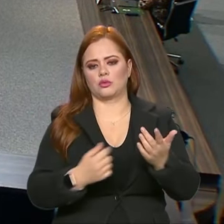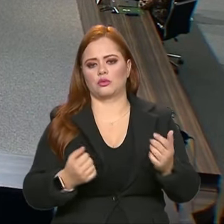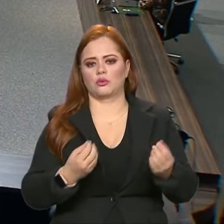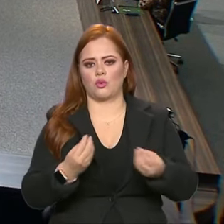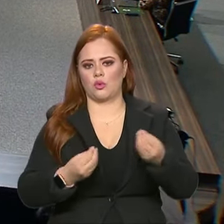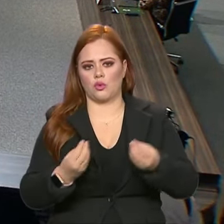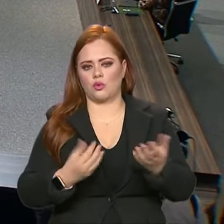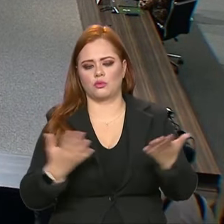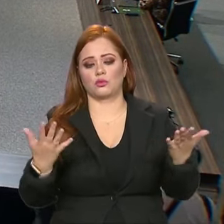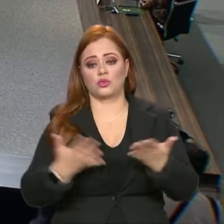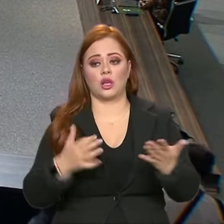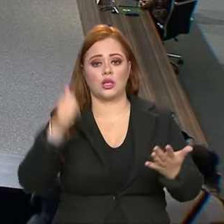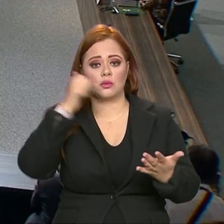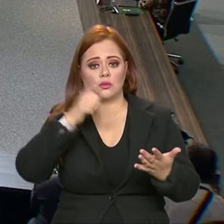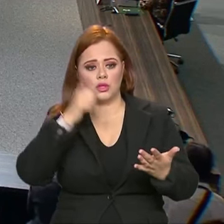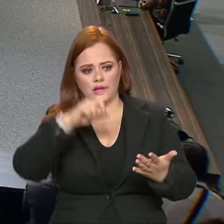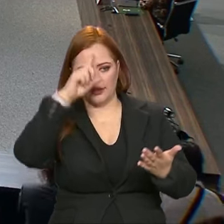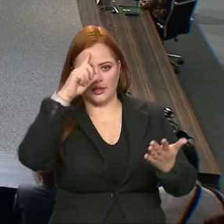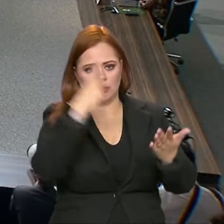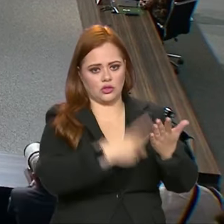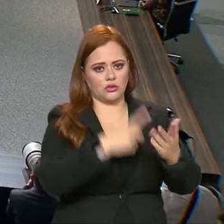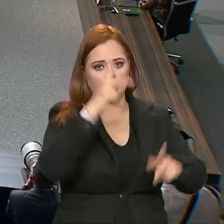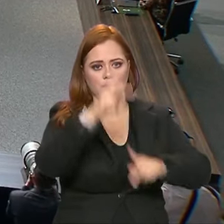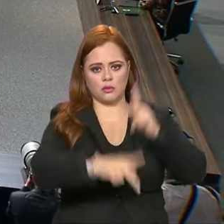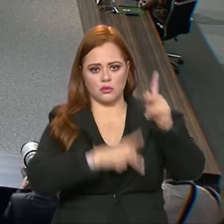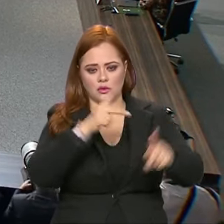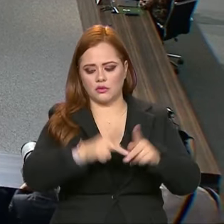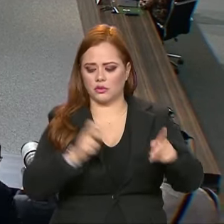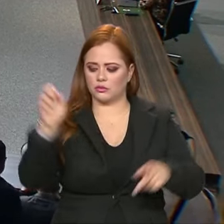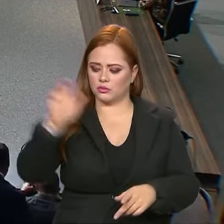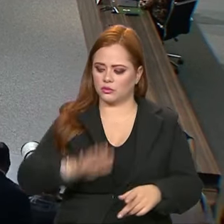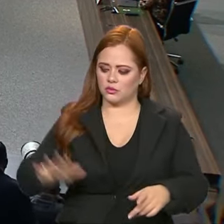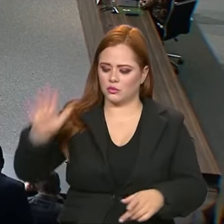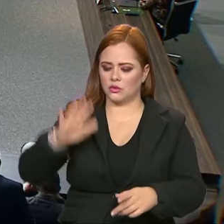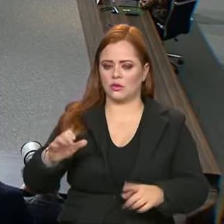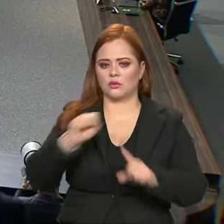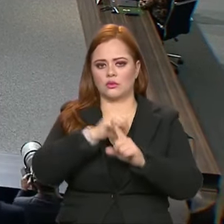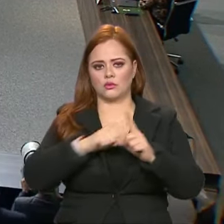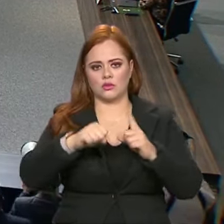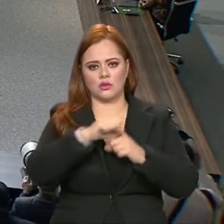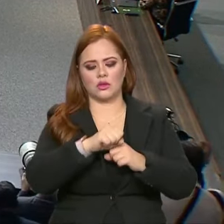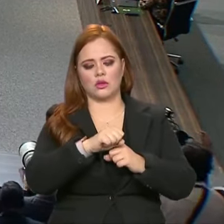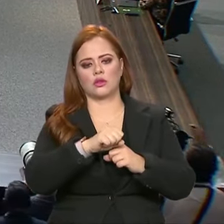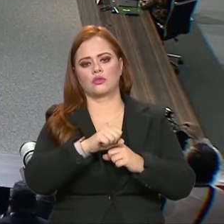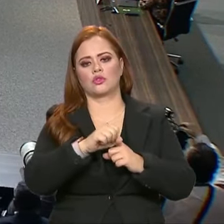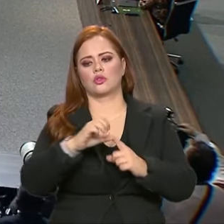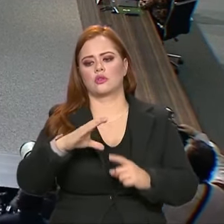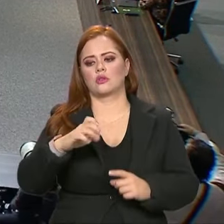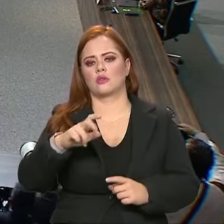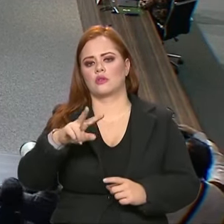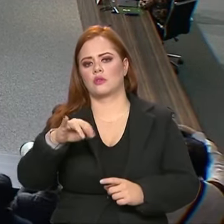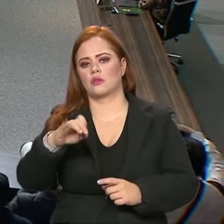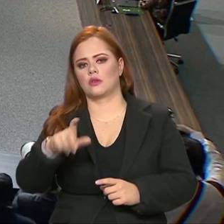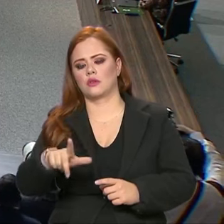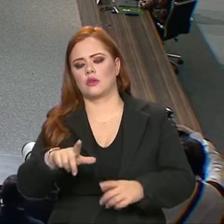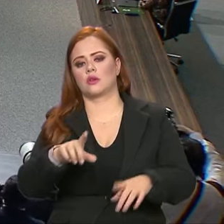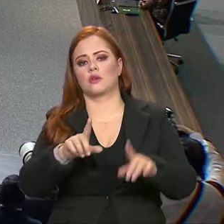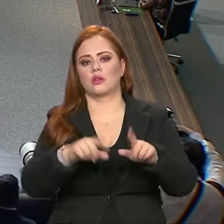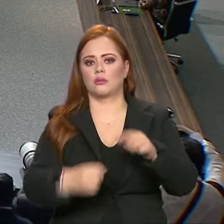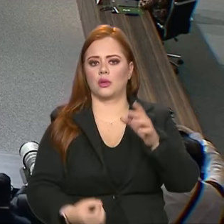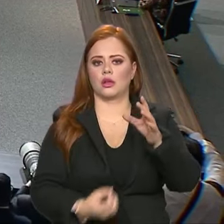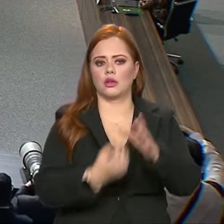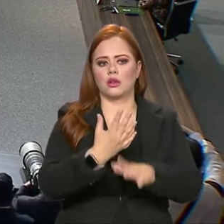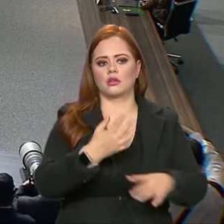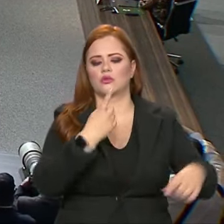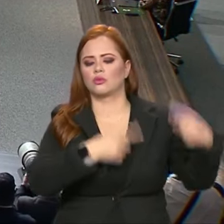de decisões e dos povos, nacionalidades, sociedade civil organizada e das mulheres na implementação e criação